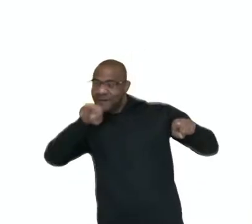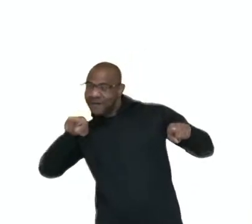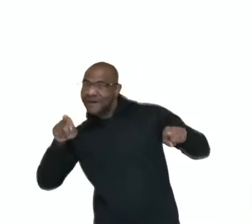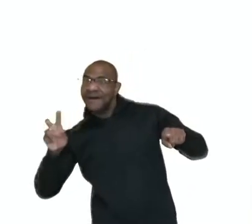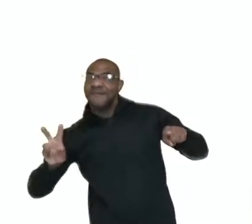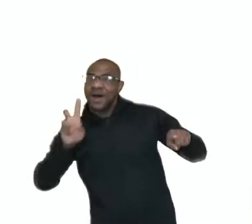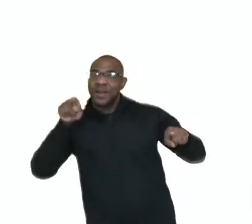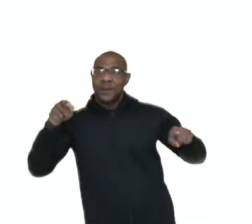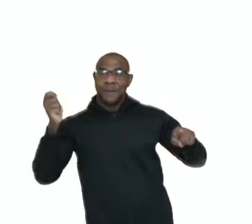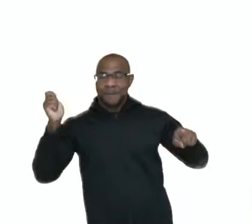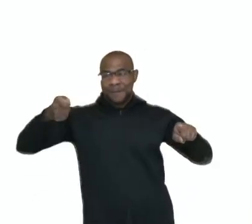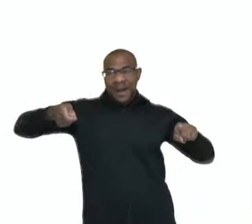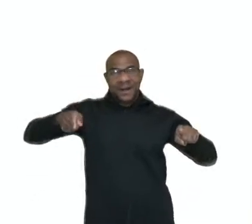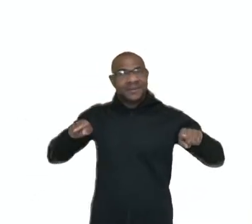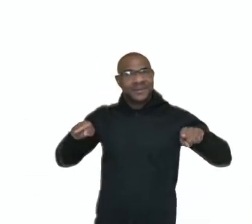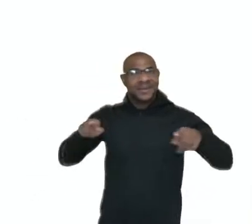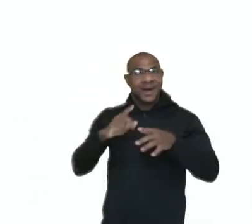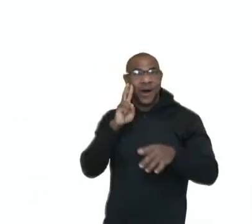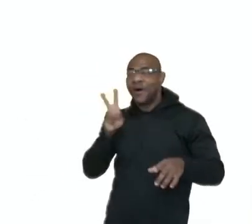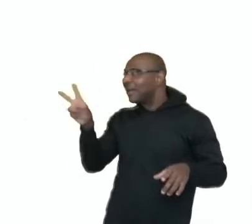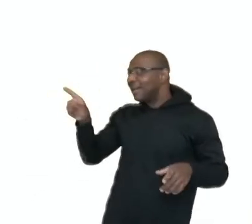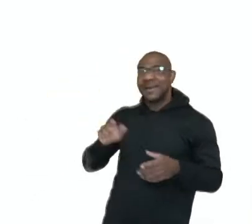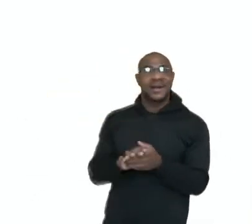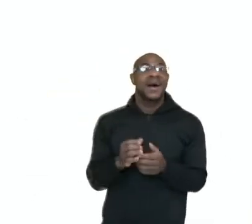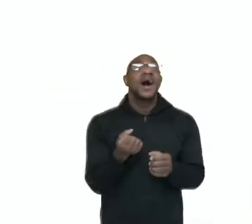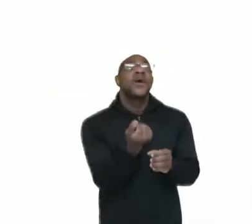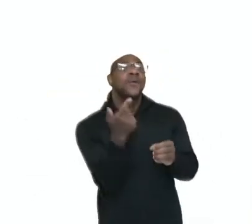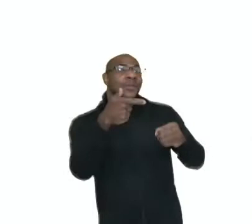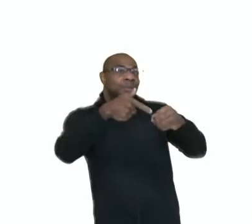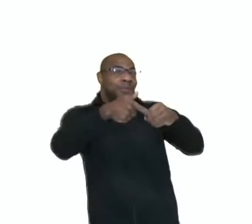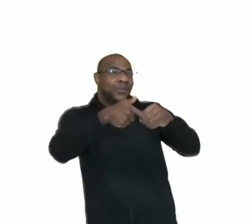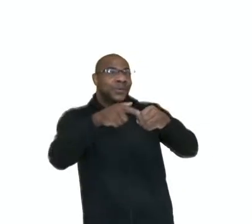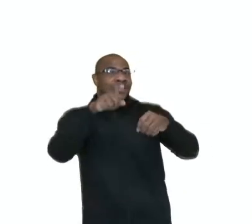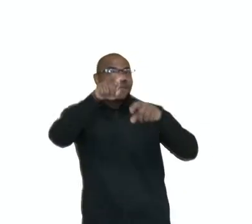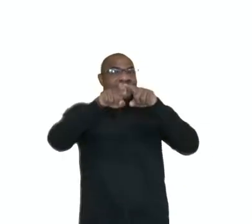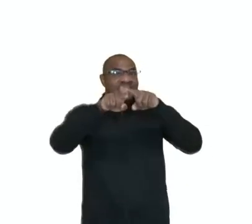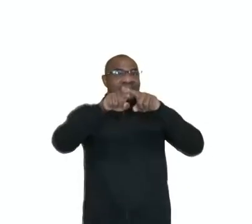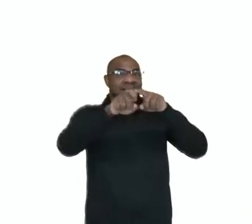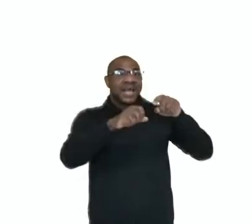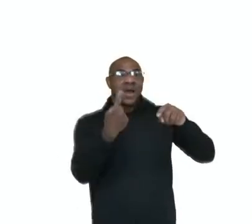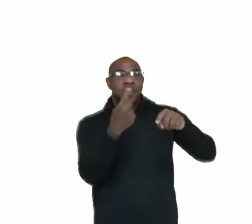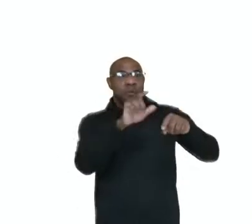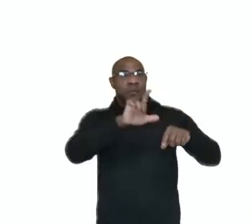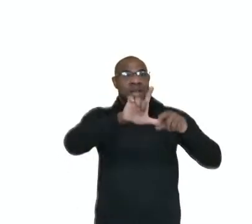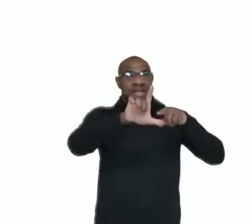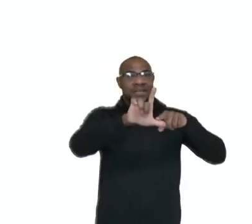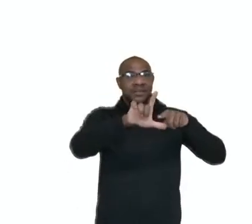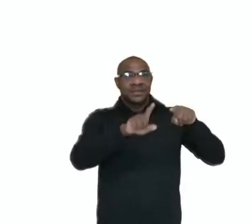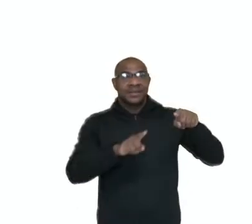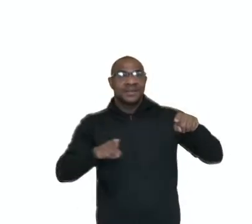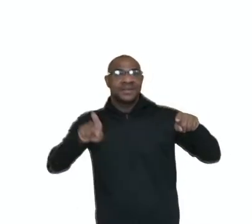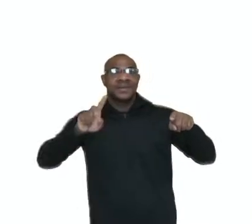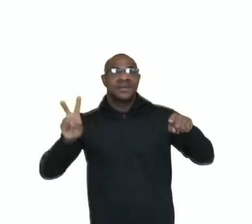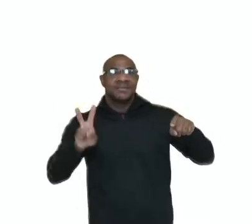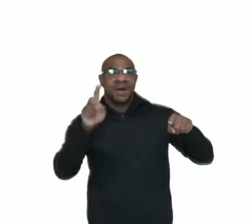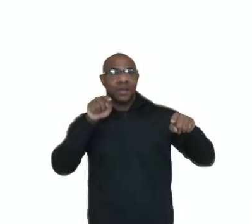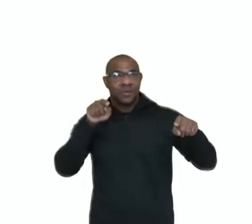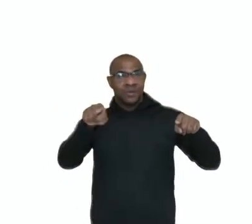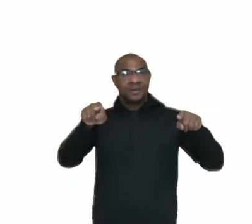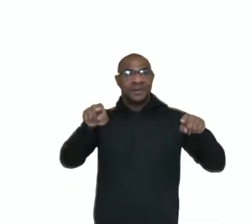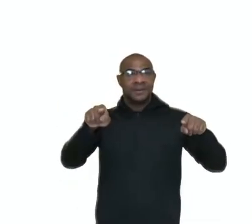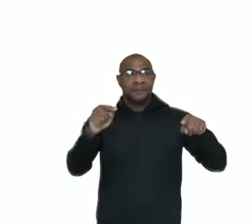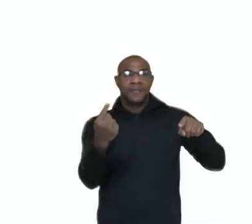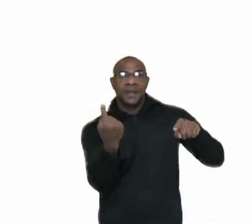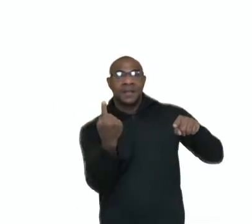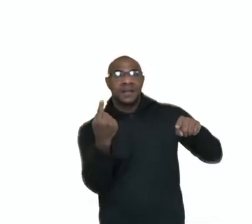tabela. Quantidade de abastecida, X, 1 litro. O valor na bomba, lá no posto de gasolina, no nosso posto